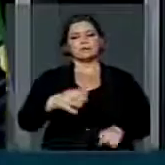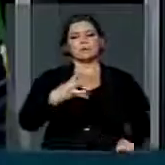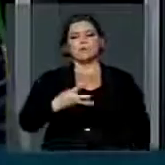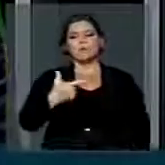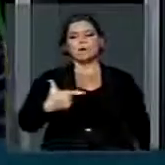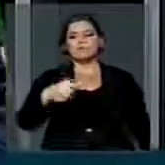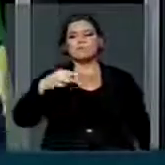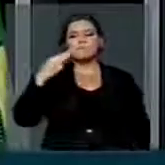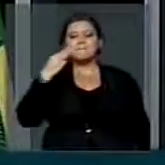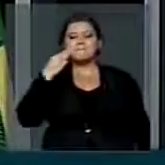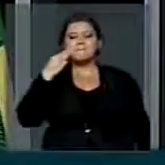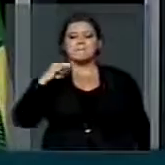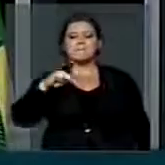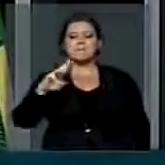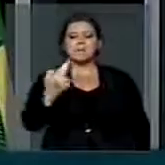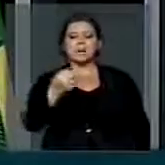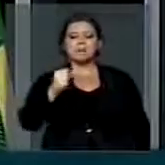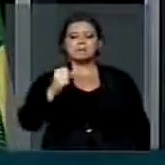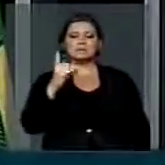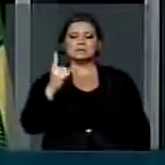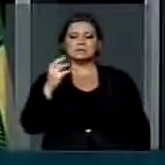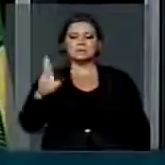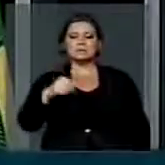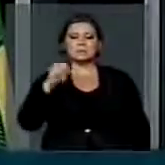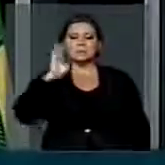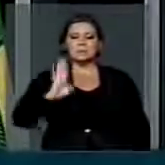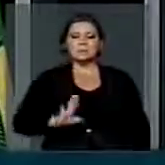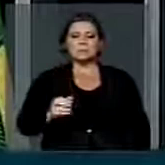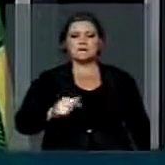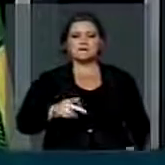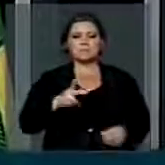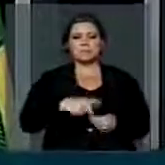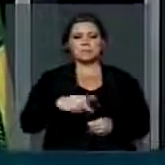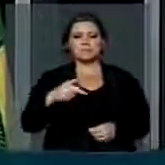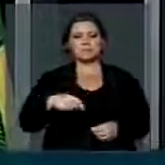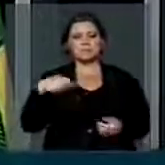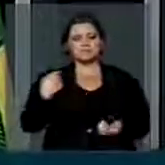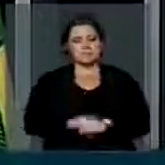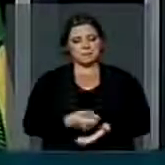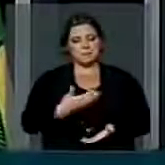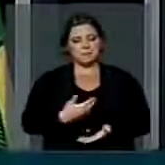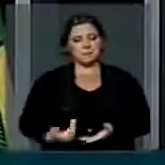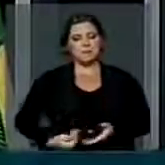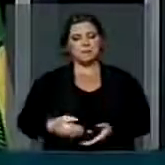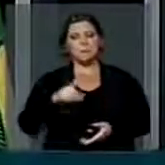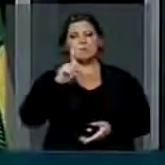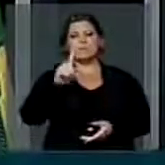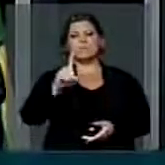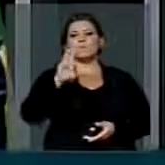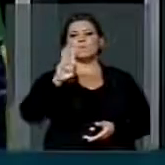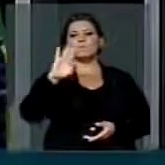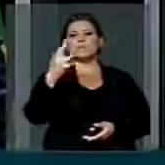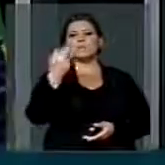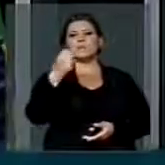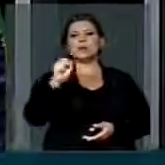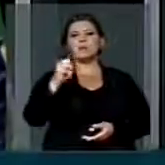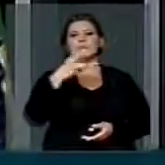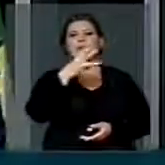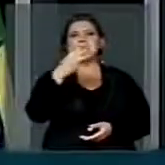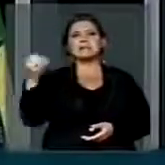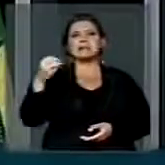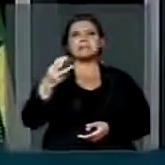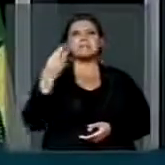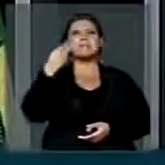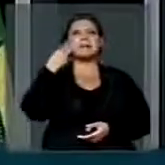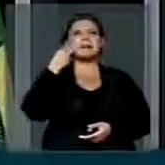milhões de dólares, acabou pagando o Brasil, a Petrobras, o atual governo, 1 bilhão e 300 milhões de dólares por